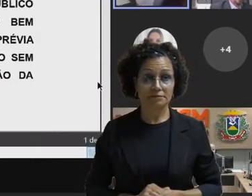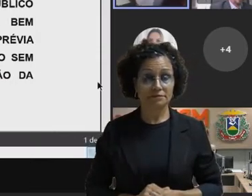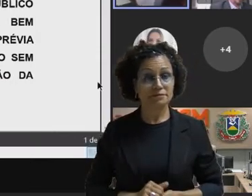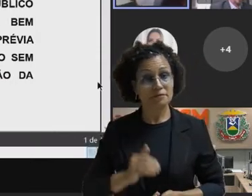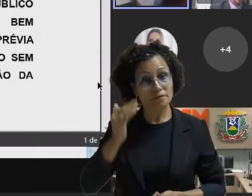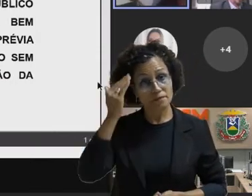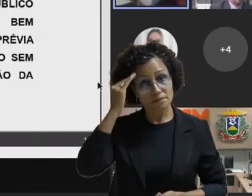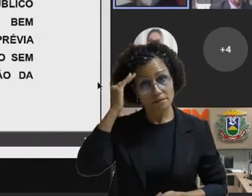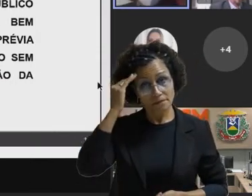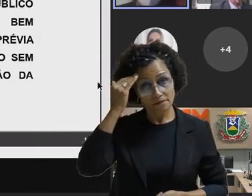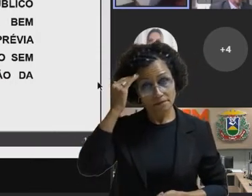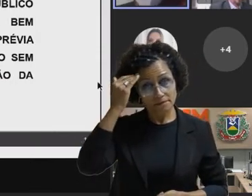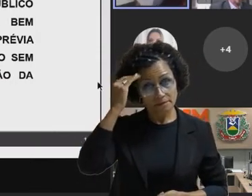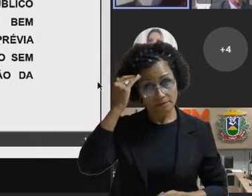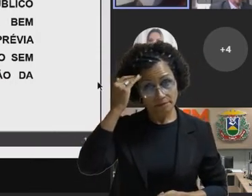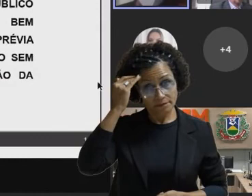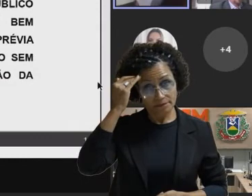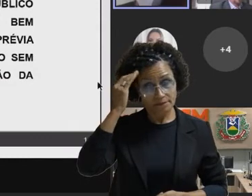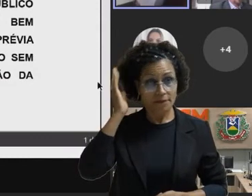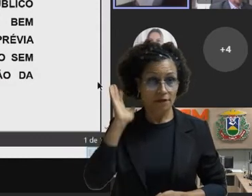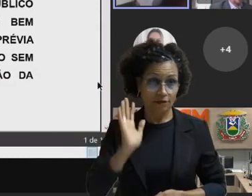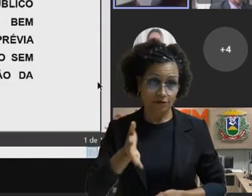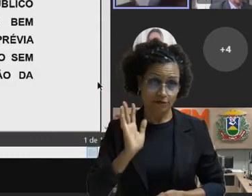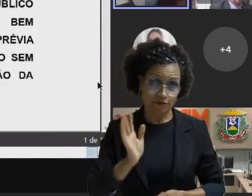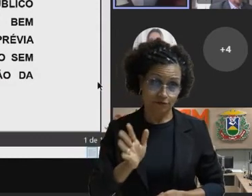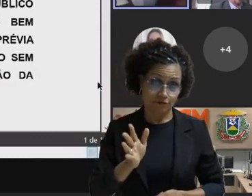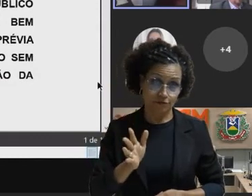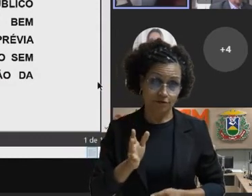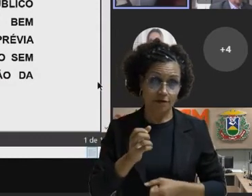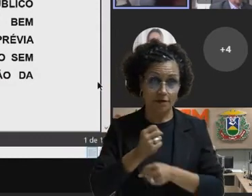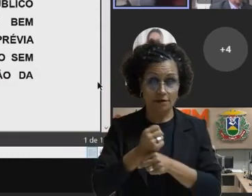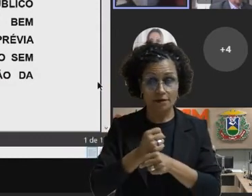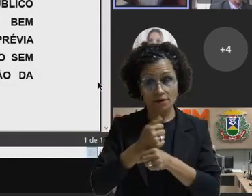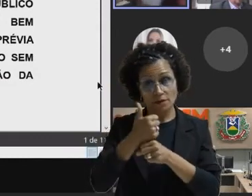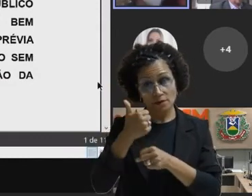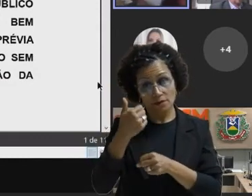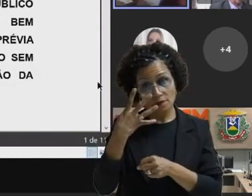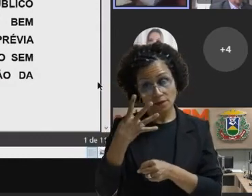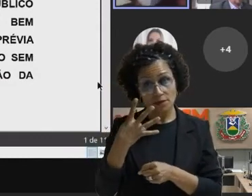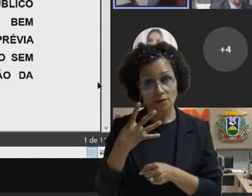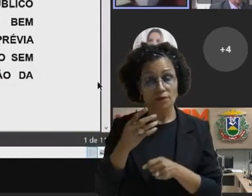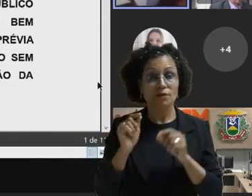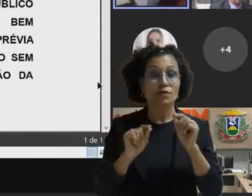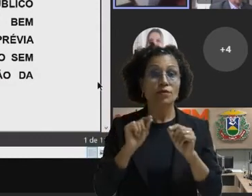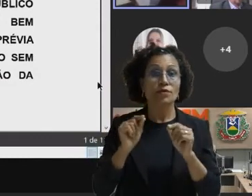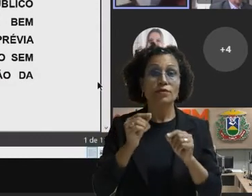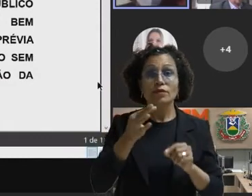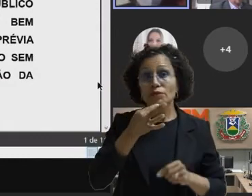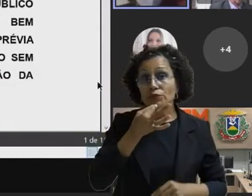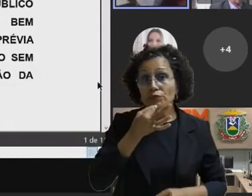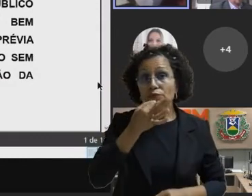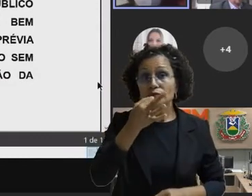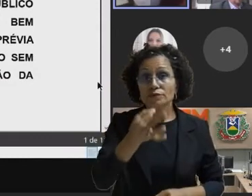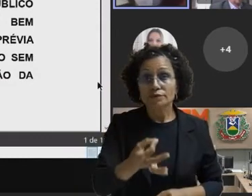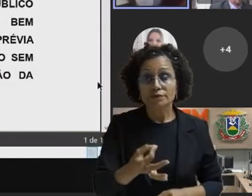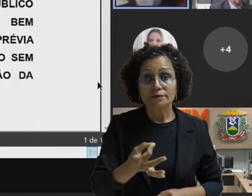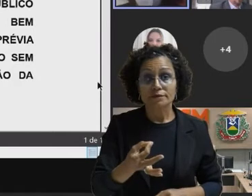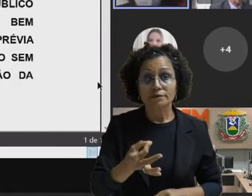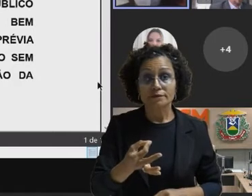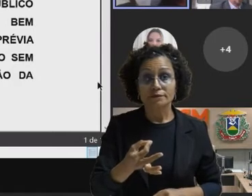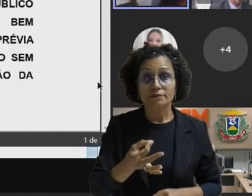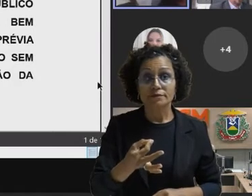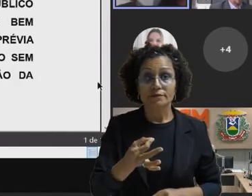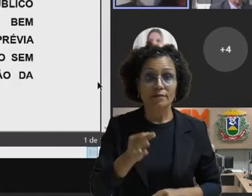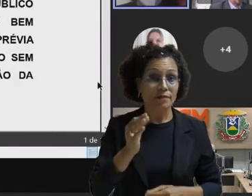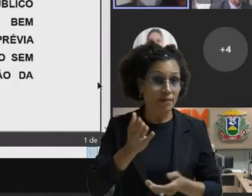compreendo que é uma situação consolidada, já estão lá há 14 anos, então o que eu sugiro? Eu não homologuei